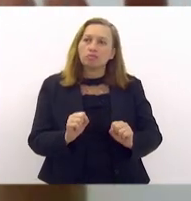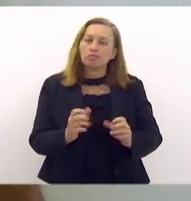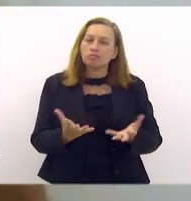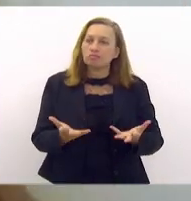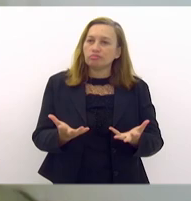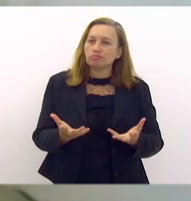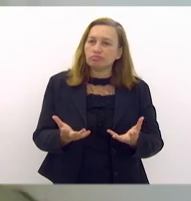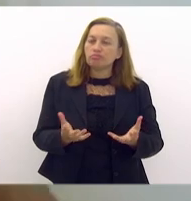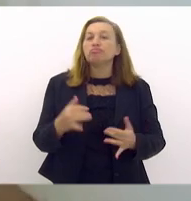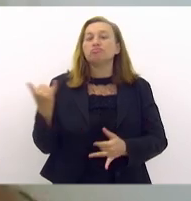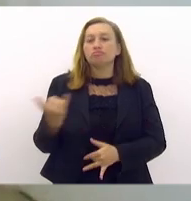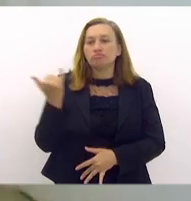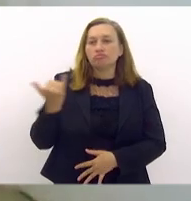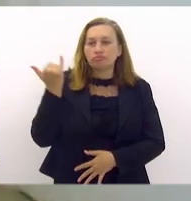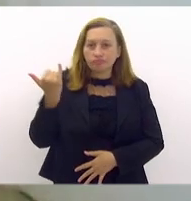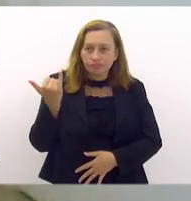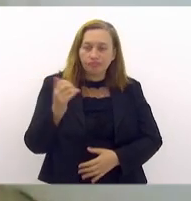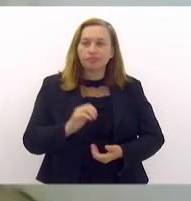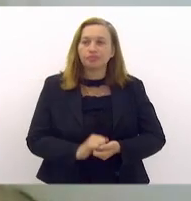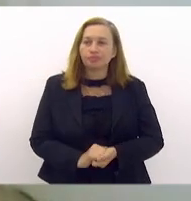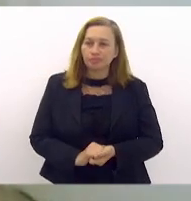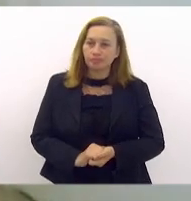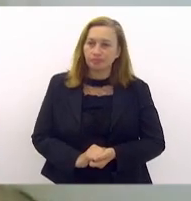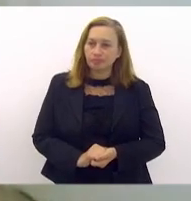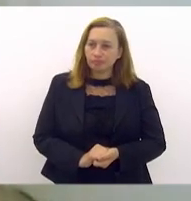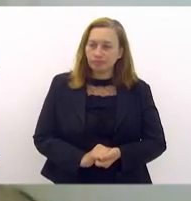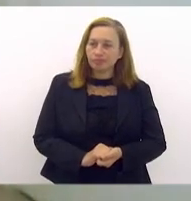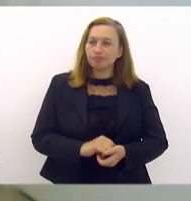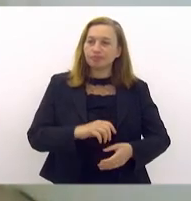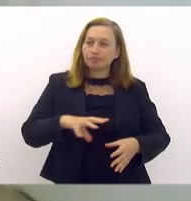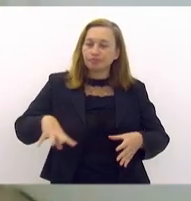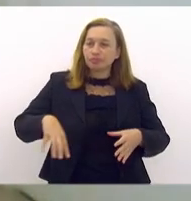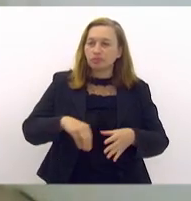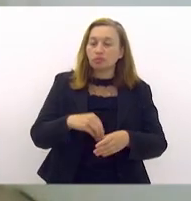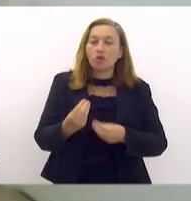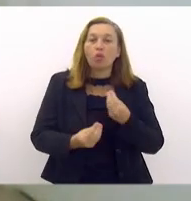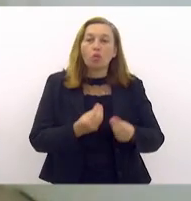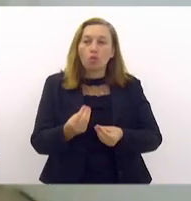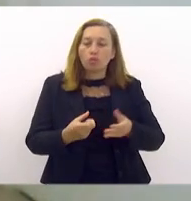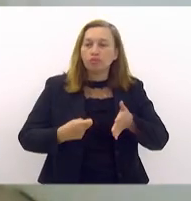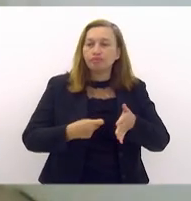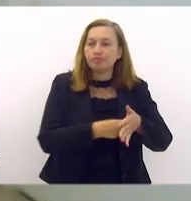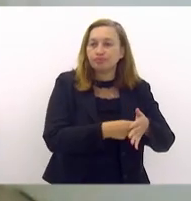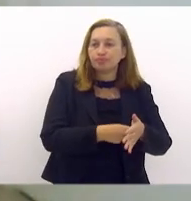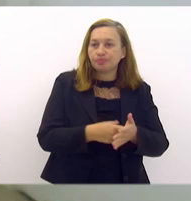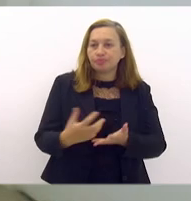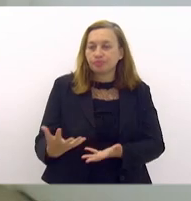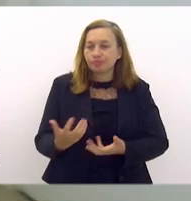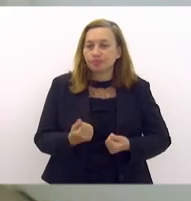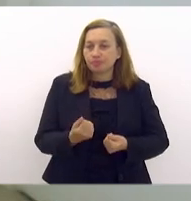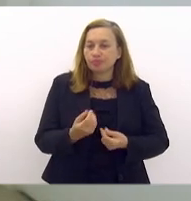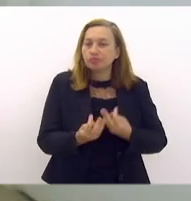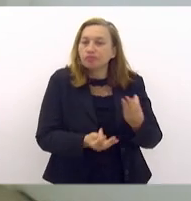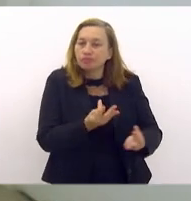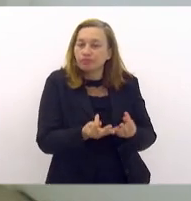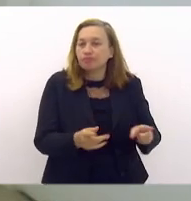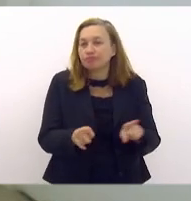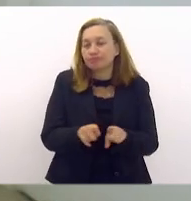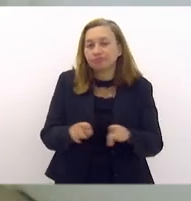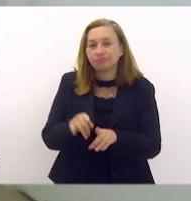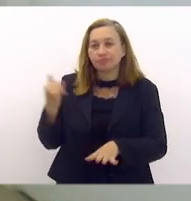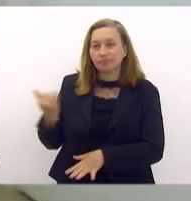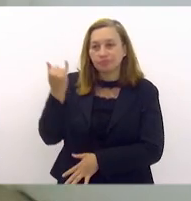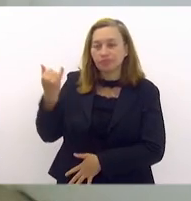né, importante nessa cadeia de como essas denúncias podem ser recebidas e tratadas também, é importante isso que a